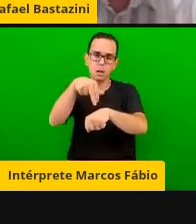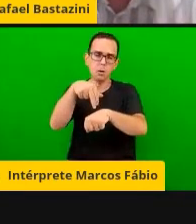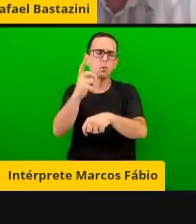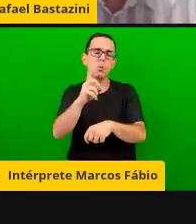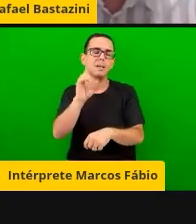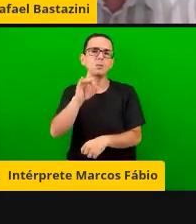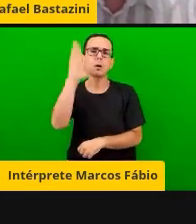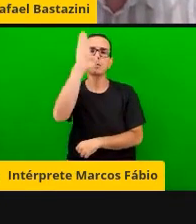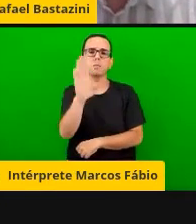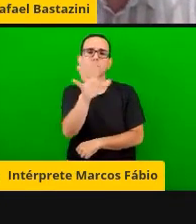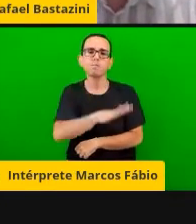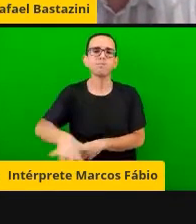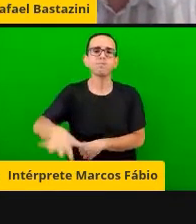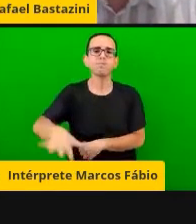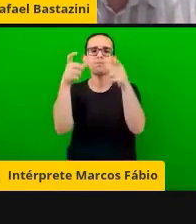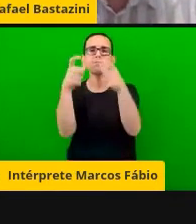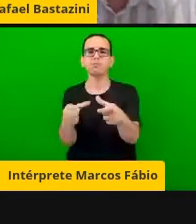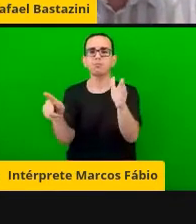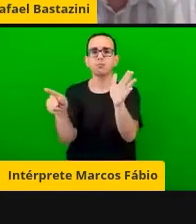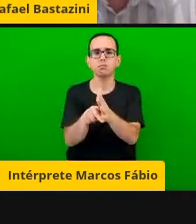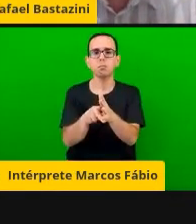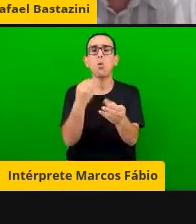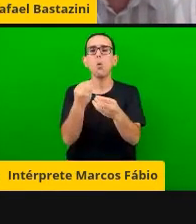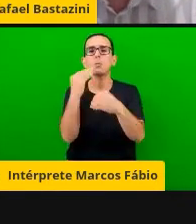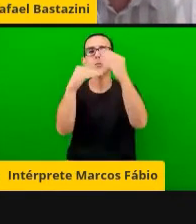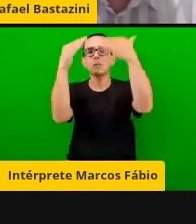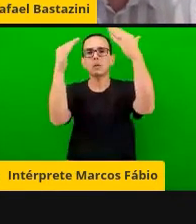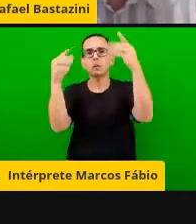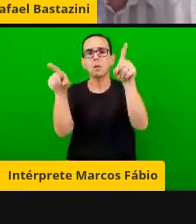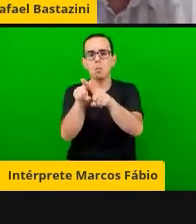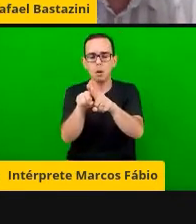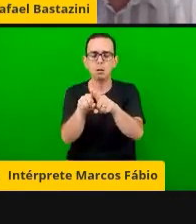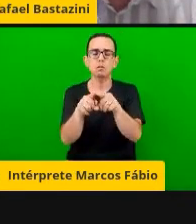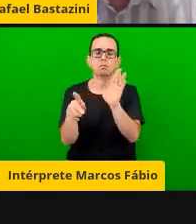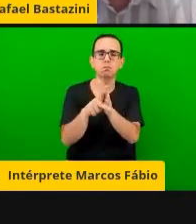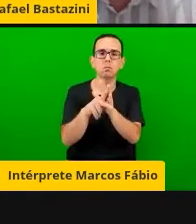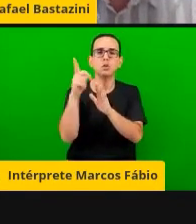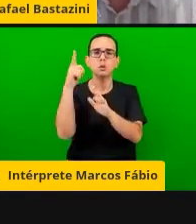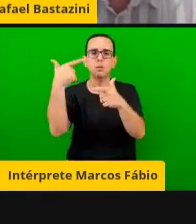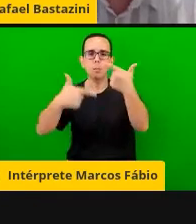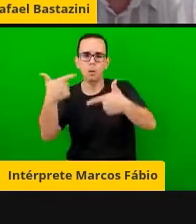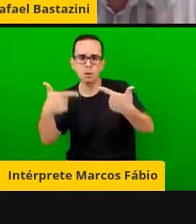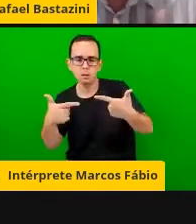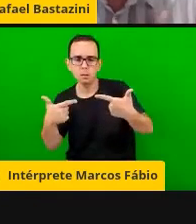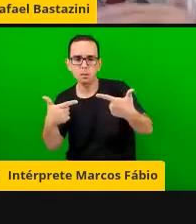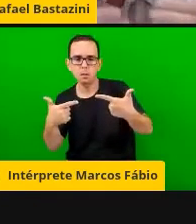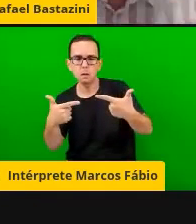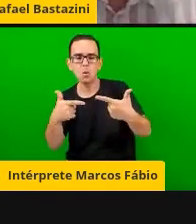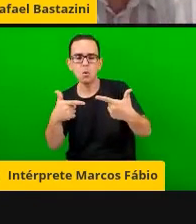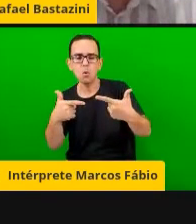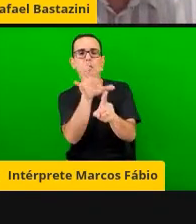sua base territorial, como é desenvolvido na geografia política, aquela influenciada